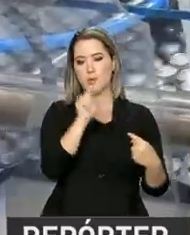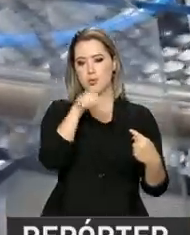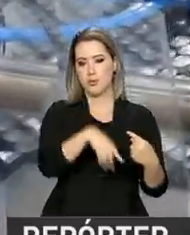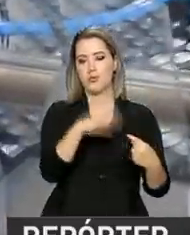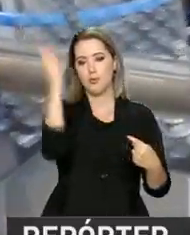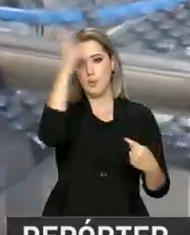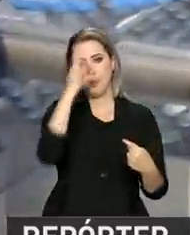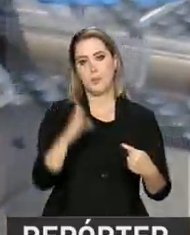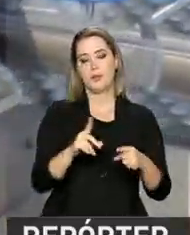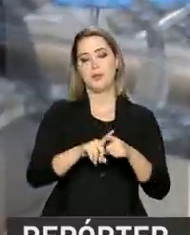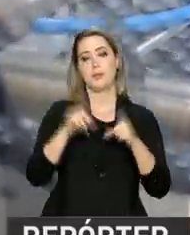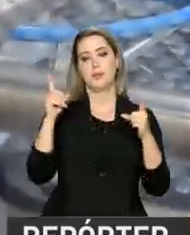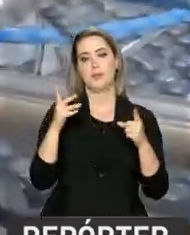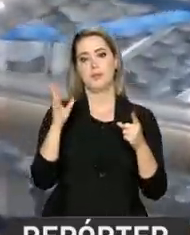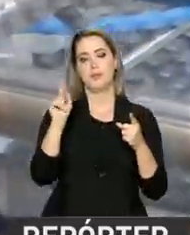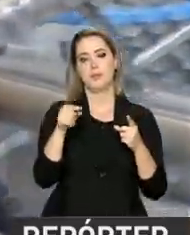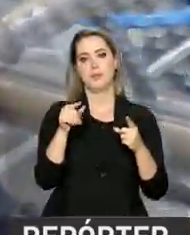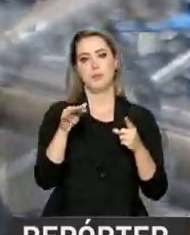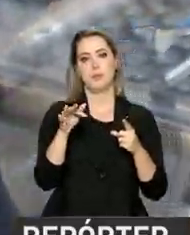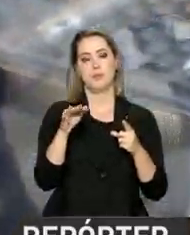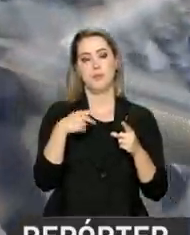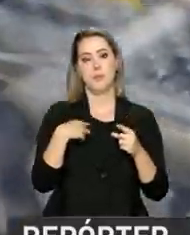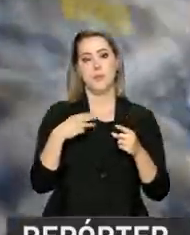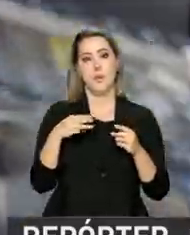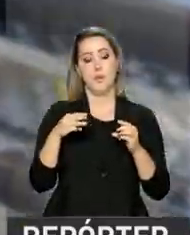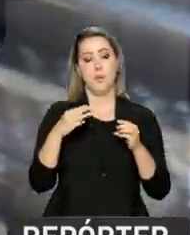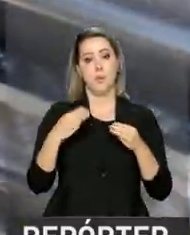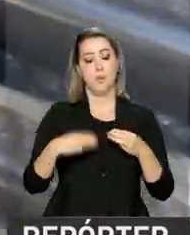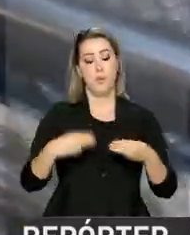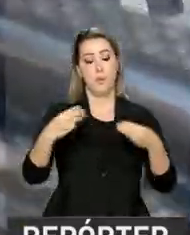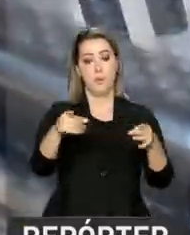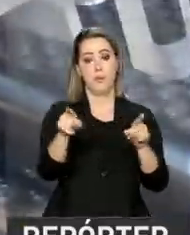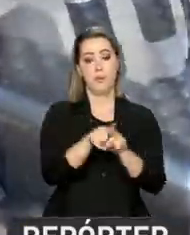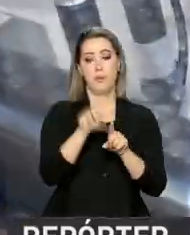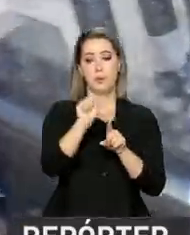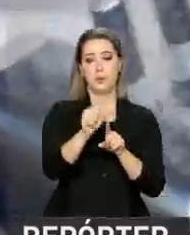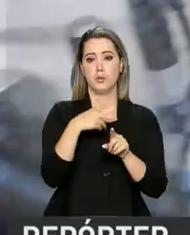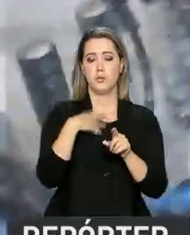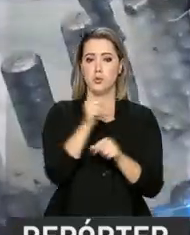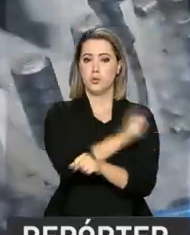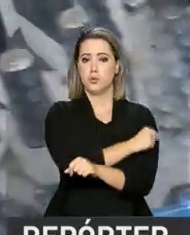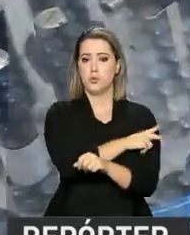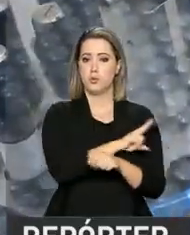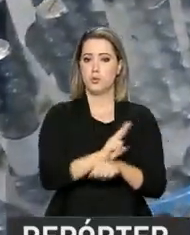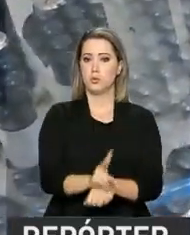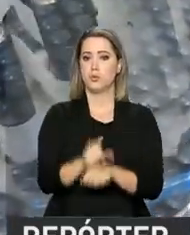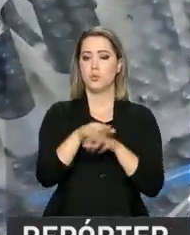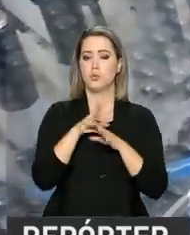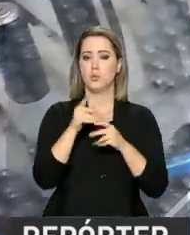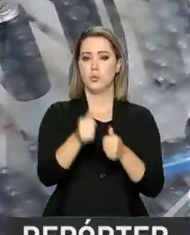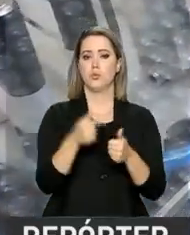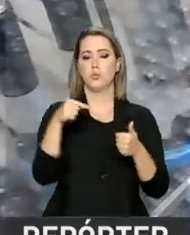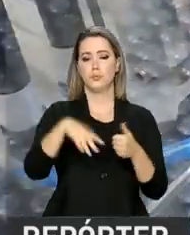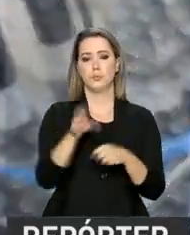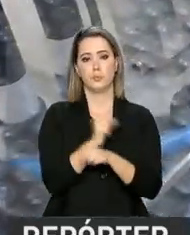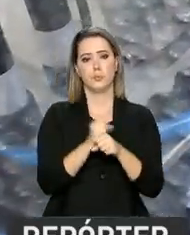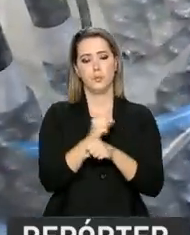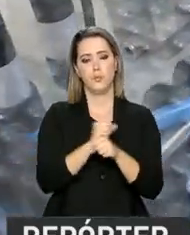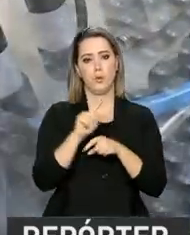isso foi um acordo feito junto ao Programa Nacional de Imunizações. Eles têm toda uma programação para a utilização de vacinas até o final